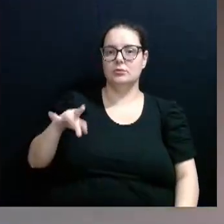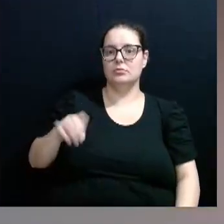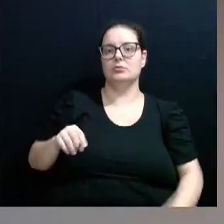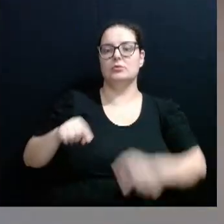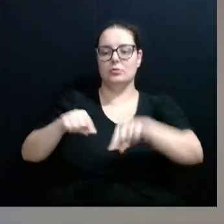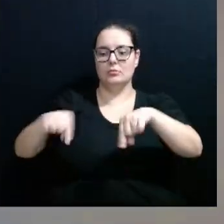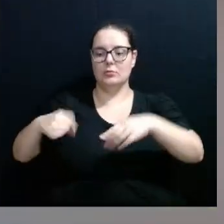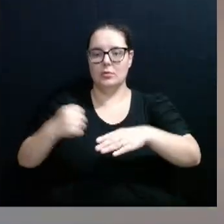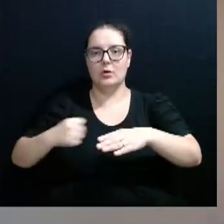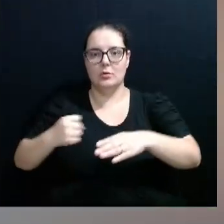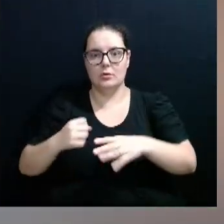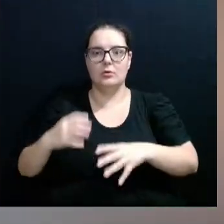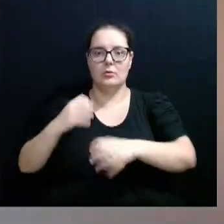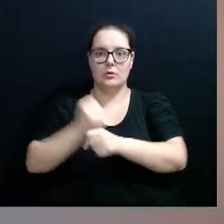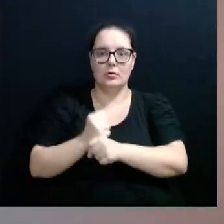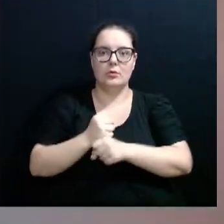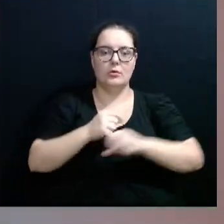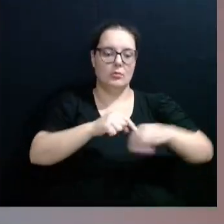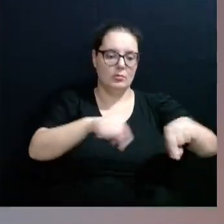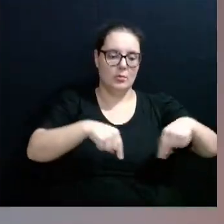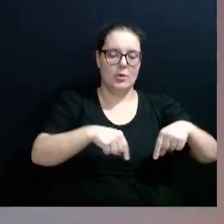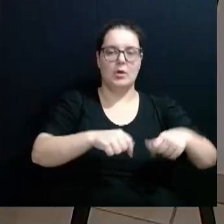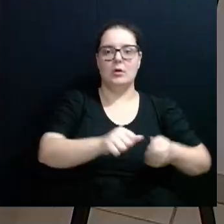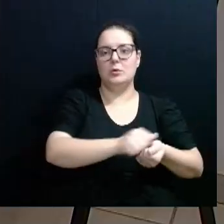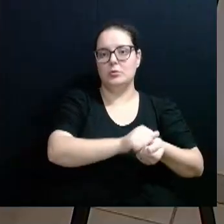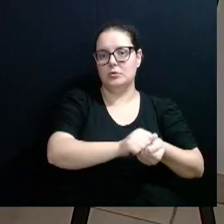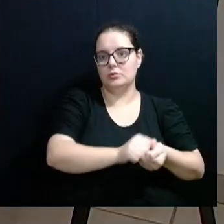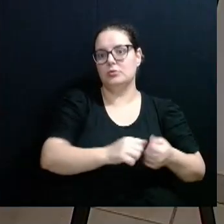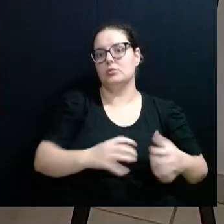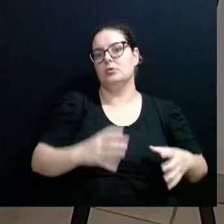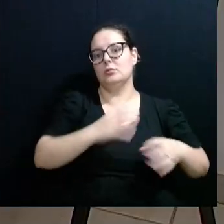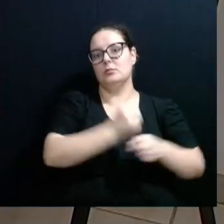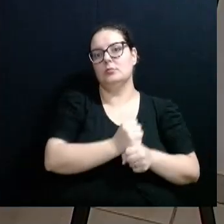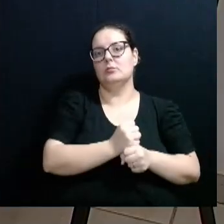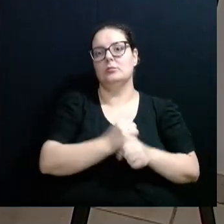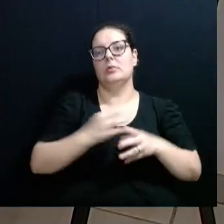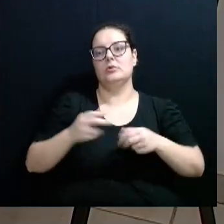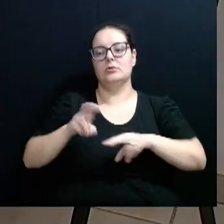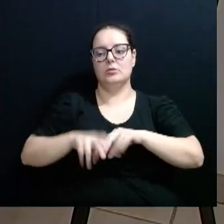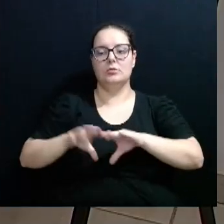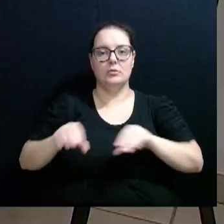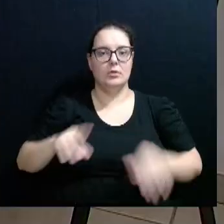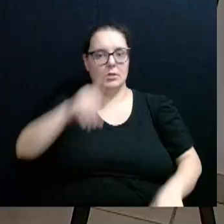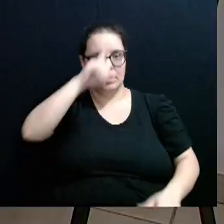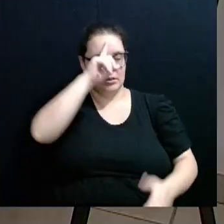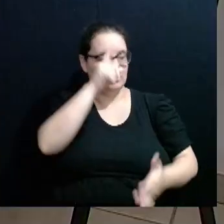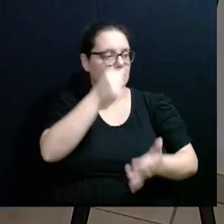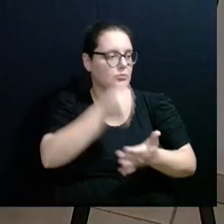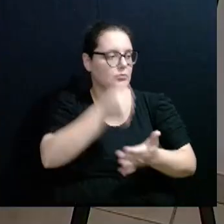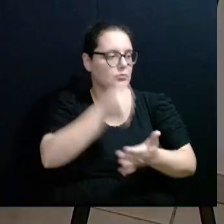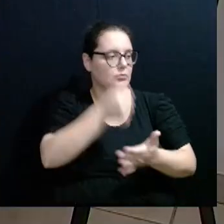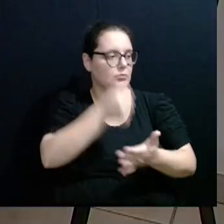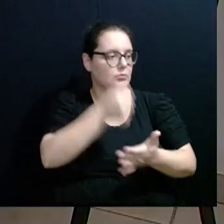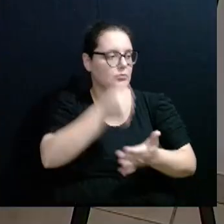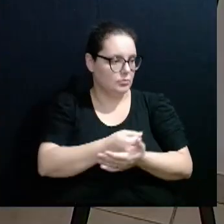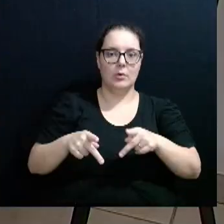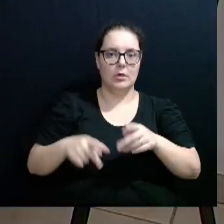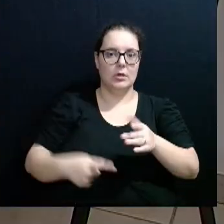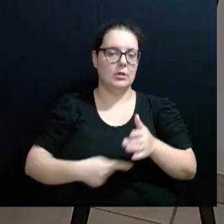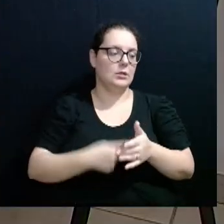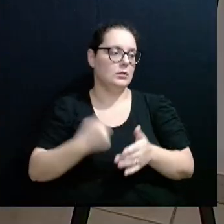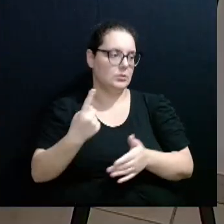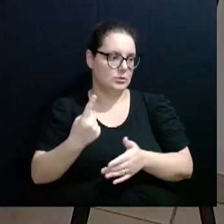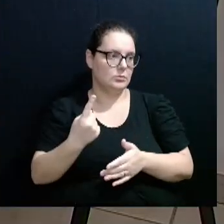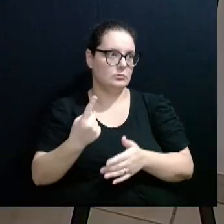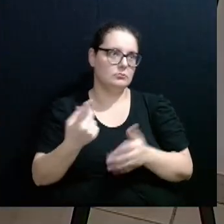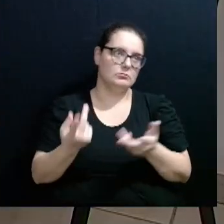serviço coletiva, mais todos os móveis. Tá. Definido, então, qual seria o público nesse primeiro, podemos chamar